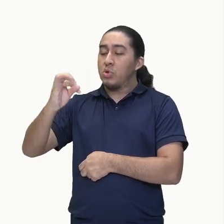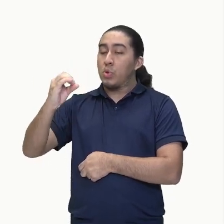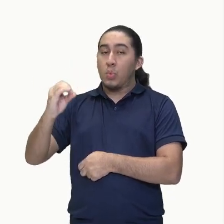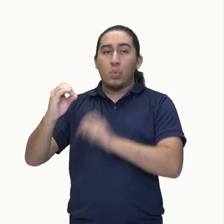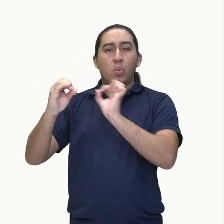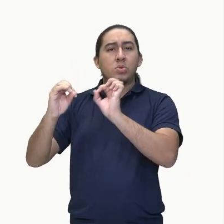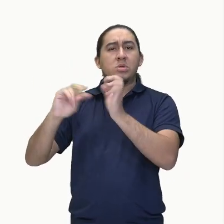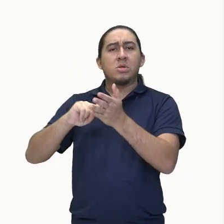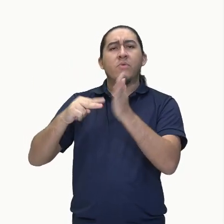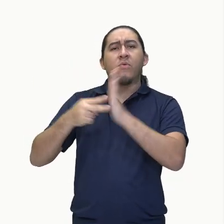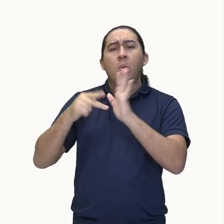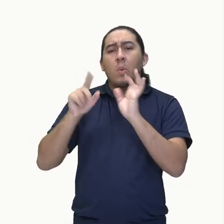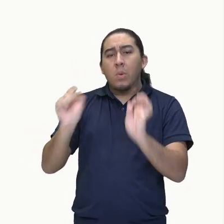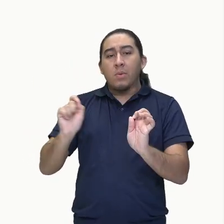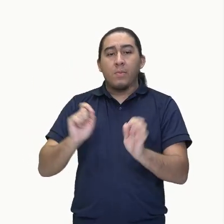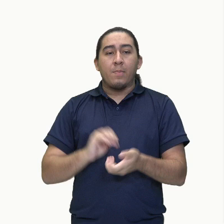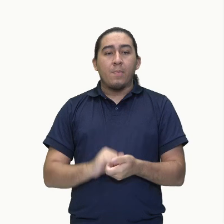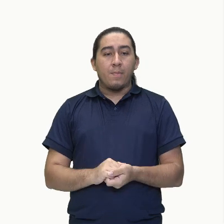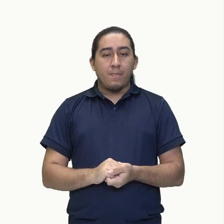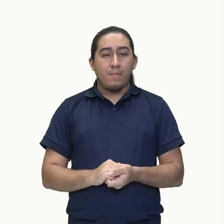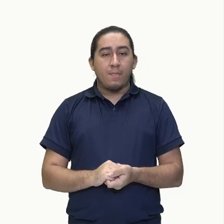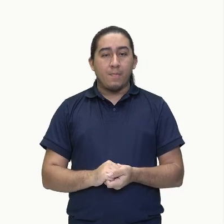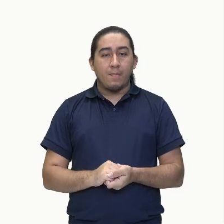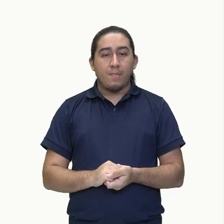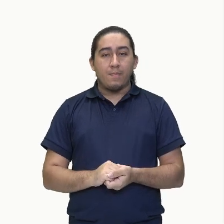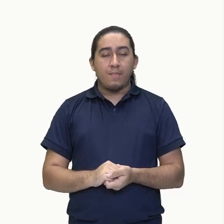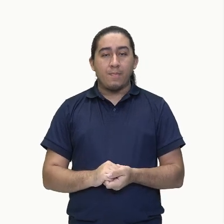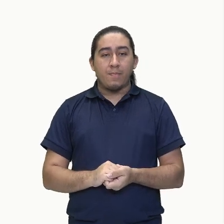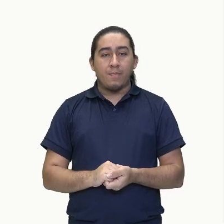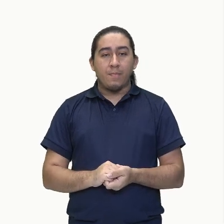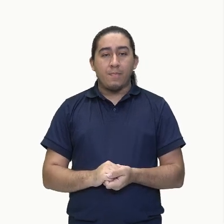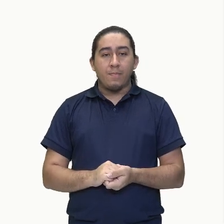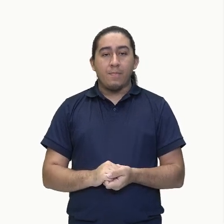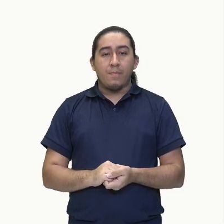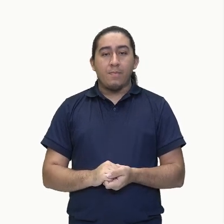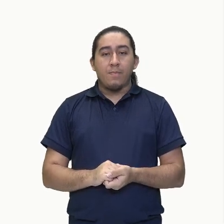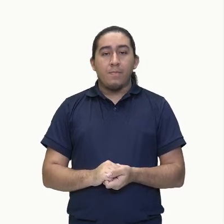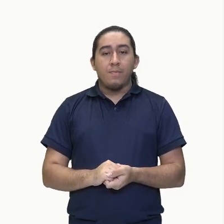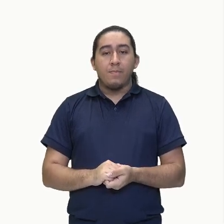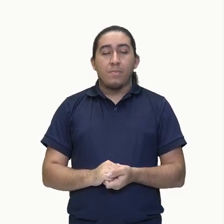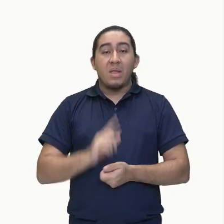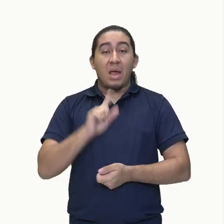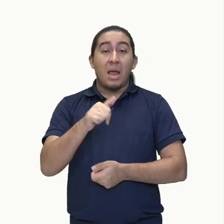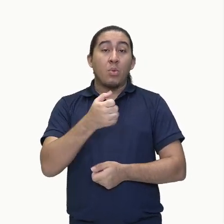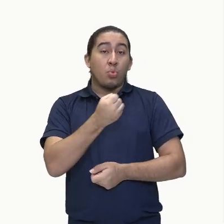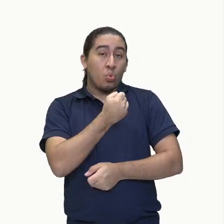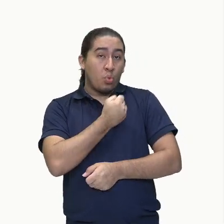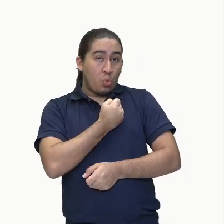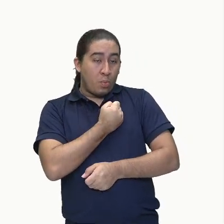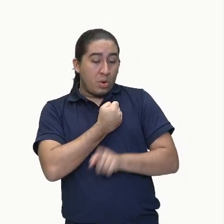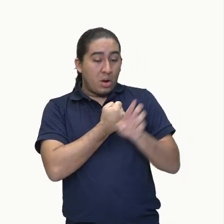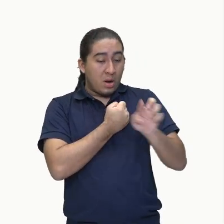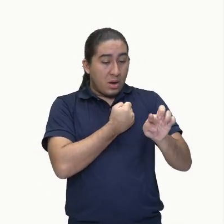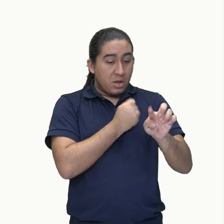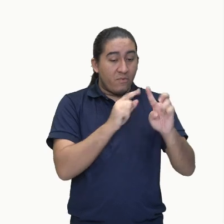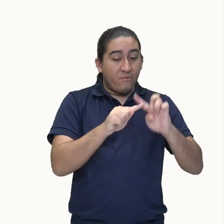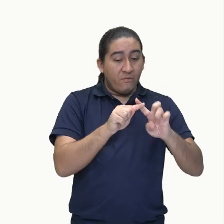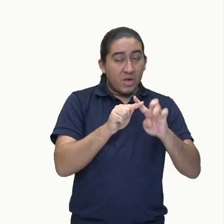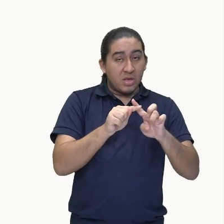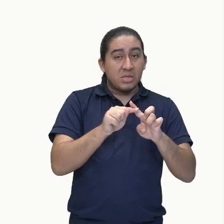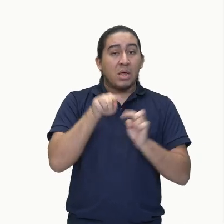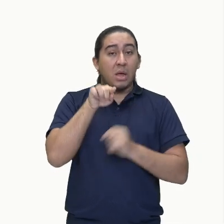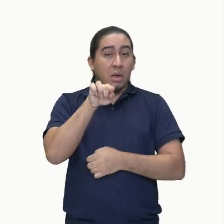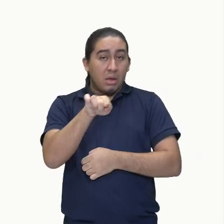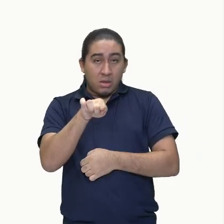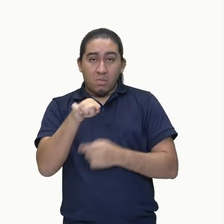são resultados de multiplicar um número natural por ele mesmo. Então, lembrando quem são os